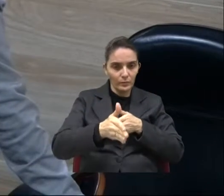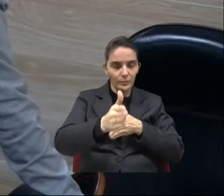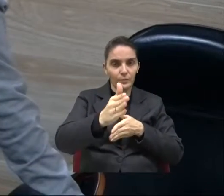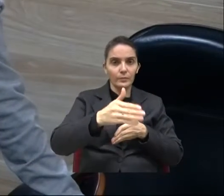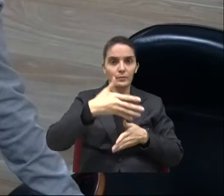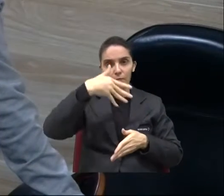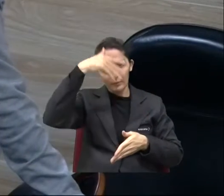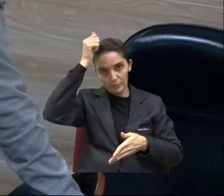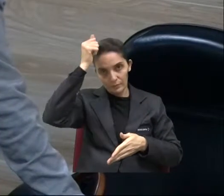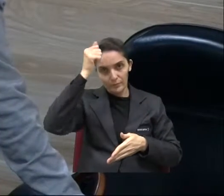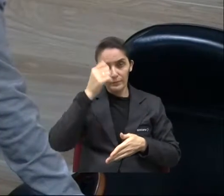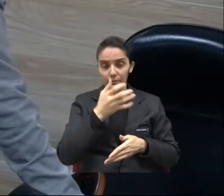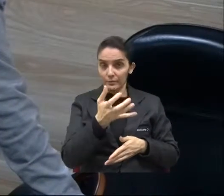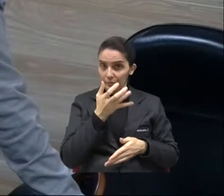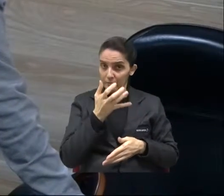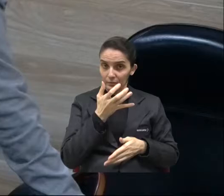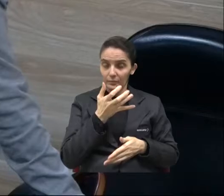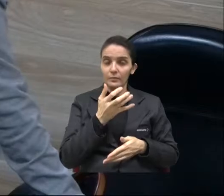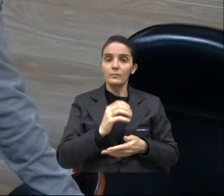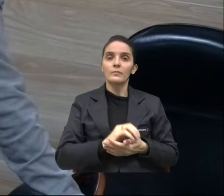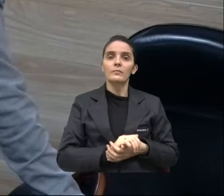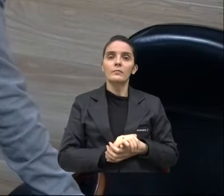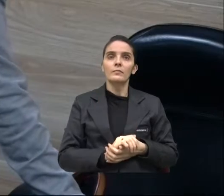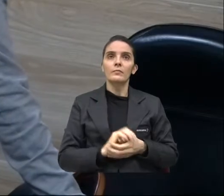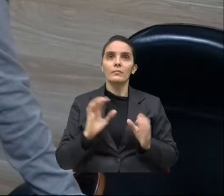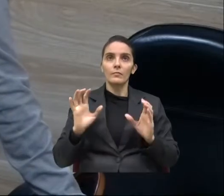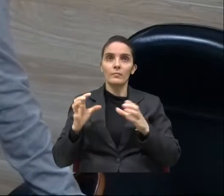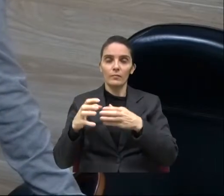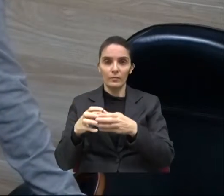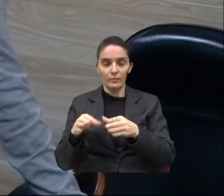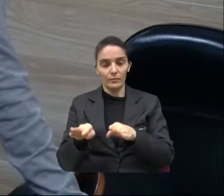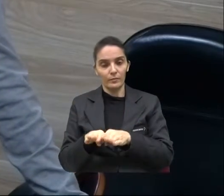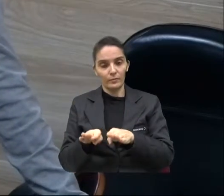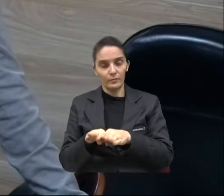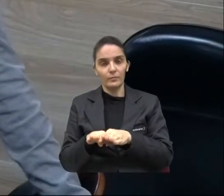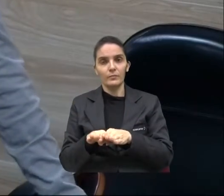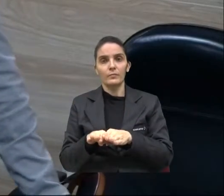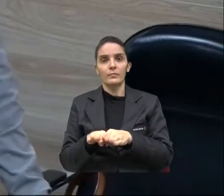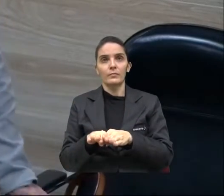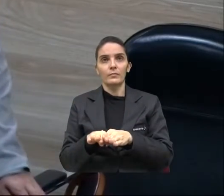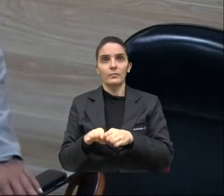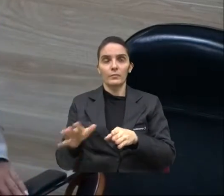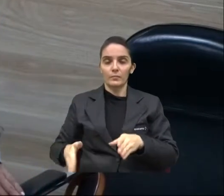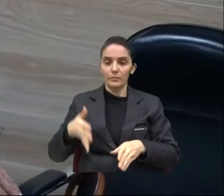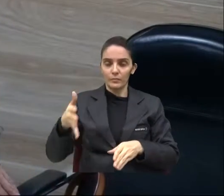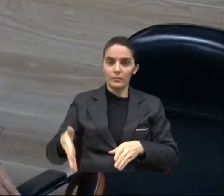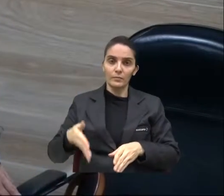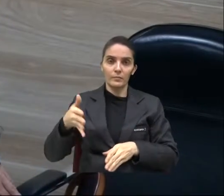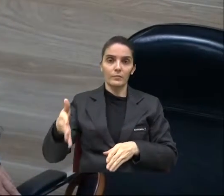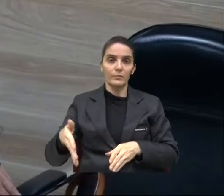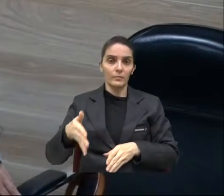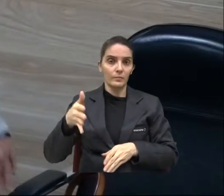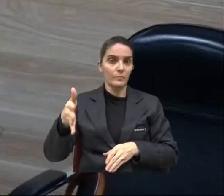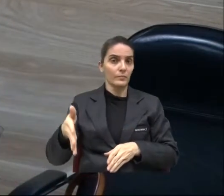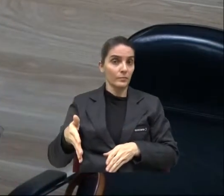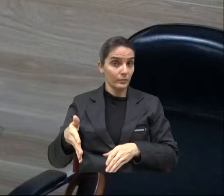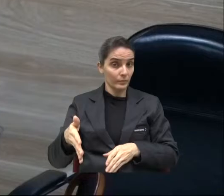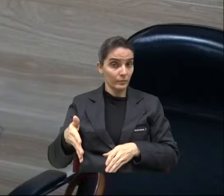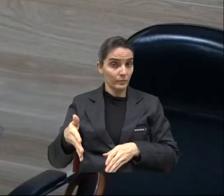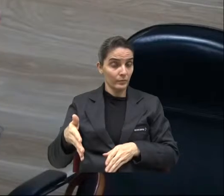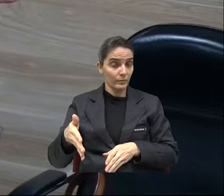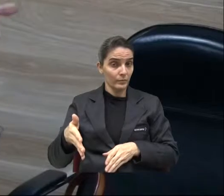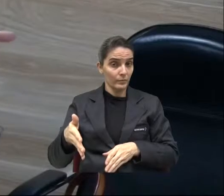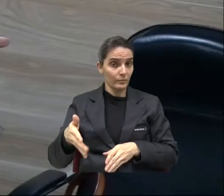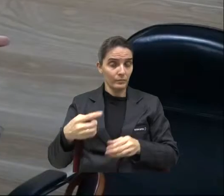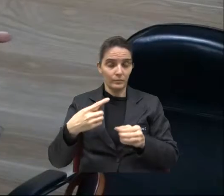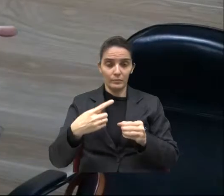Toninho deseja, e a comissão também assim deseja, que venha o trem de passageiros, nossa cidade